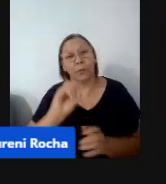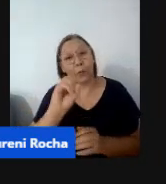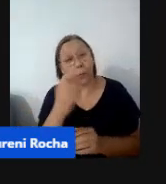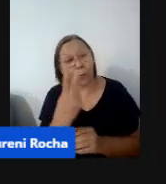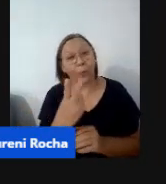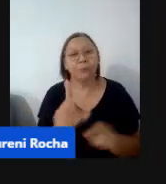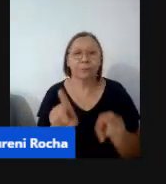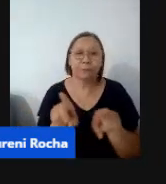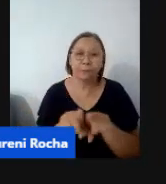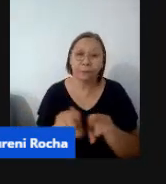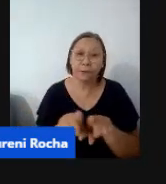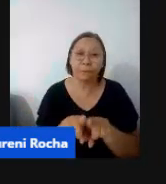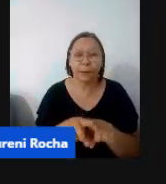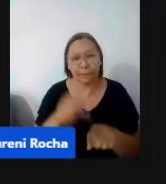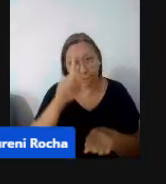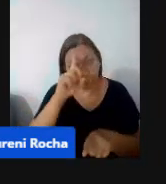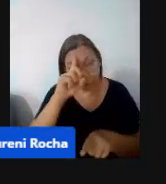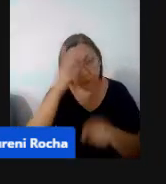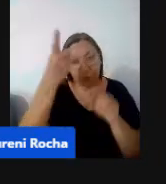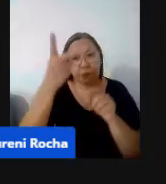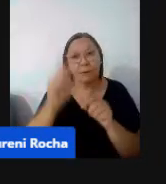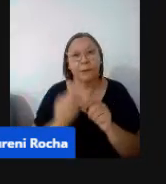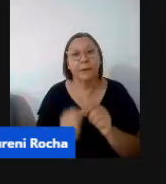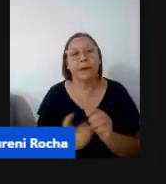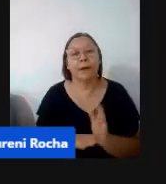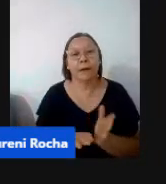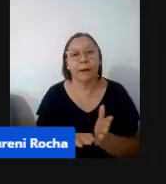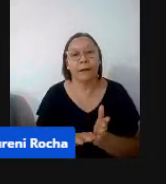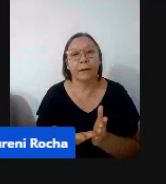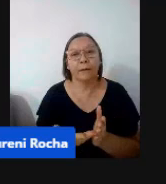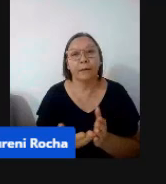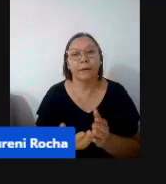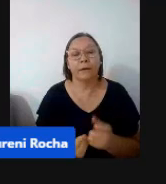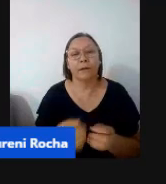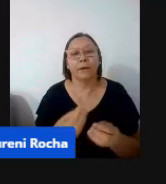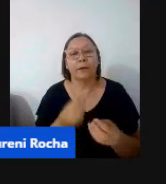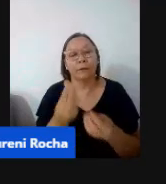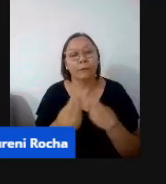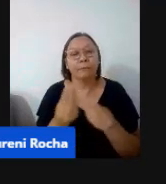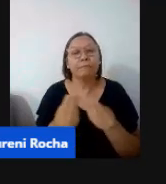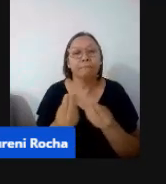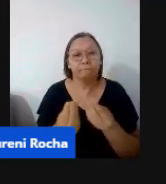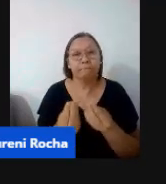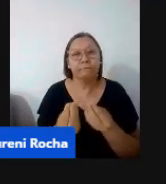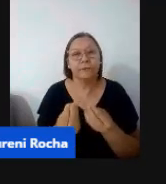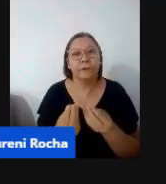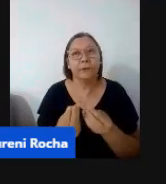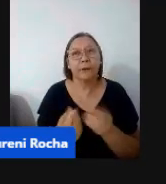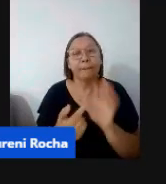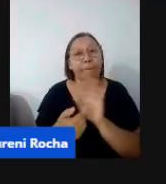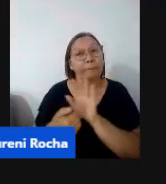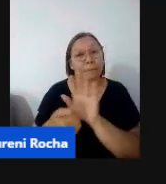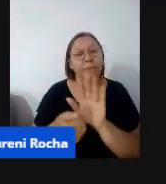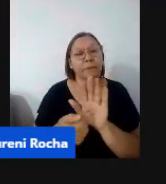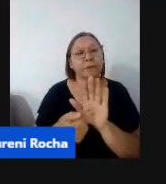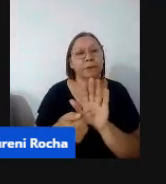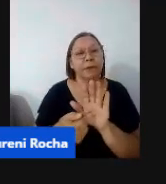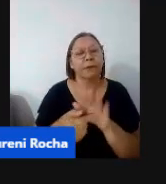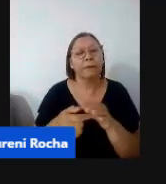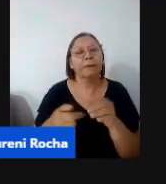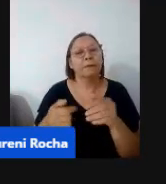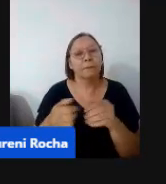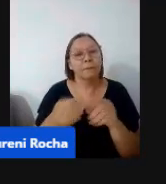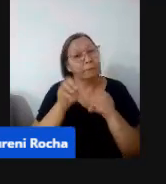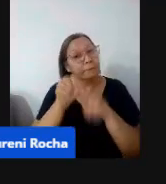pode criar, dependendo da ênfase que você queira dar na sua aula. Essa proposta pode ser,